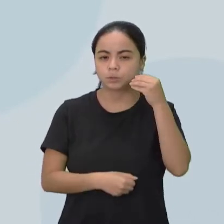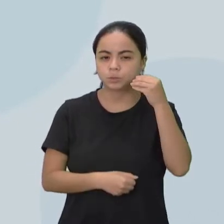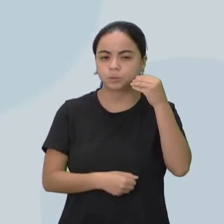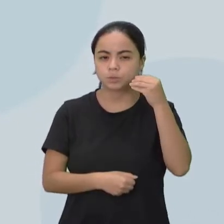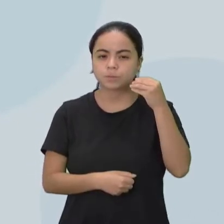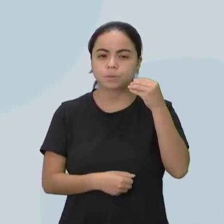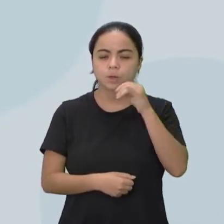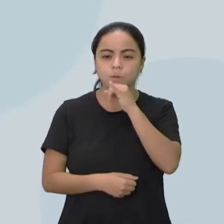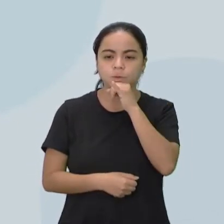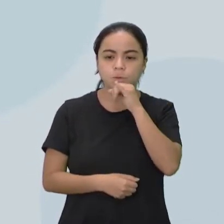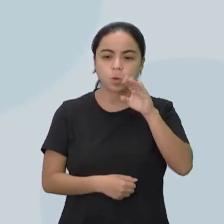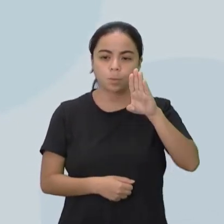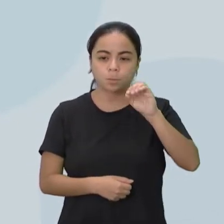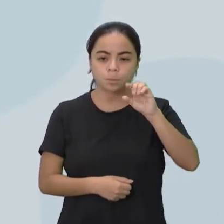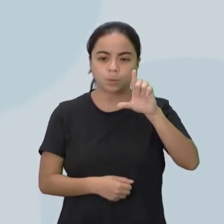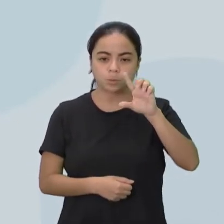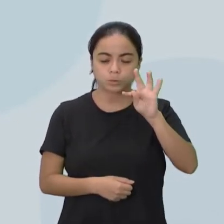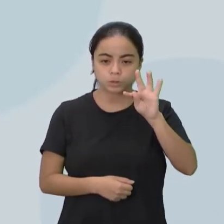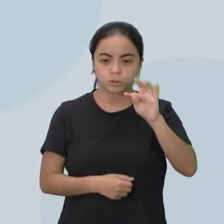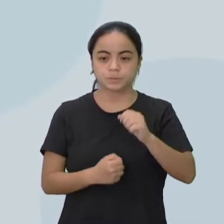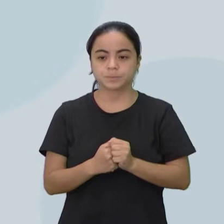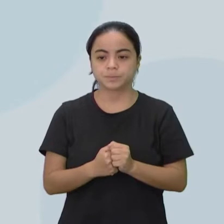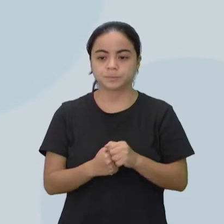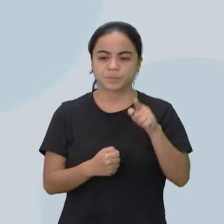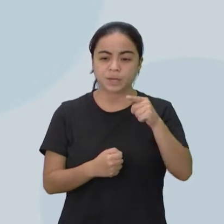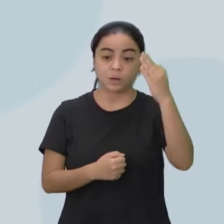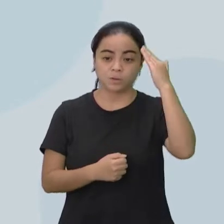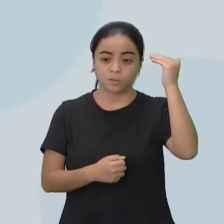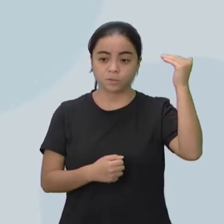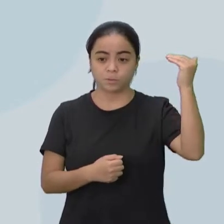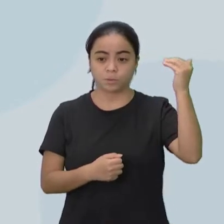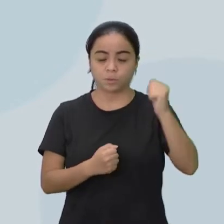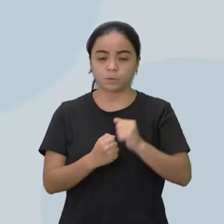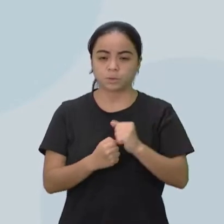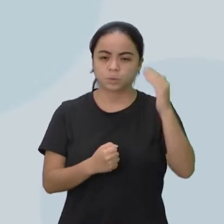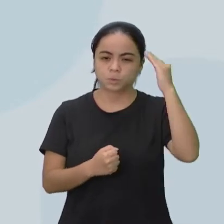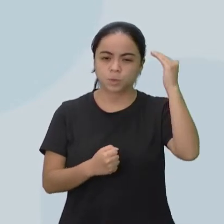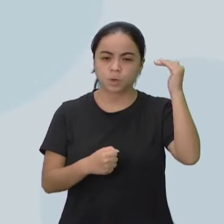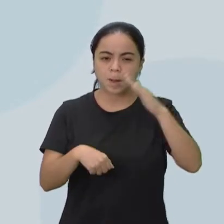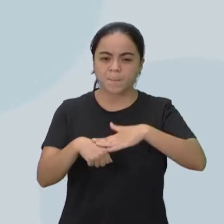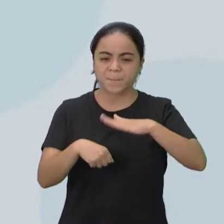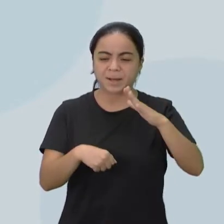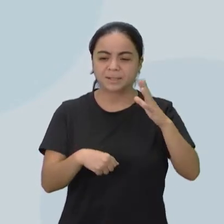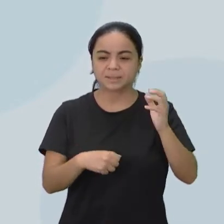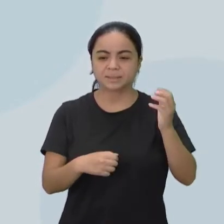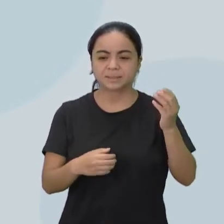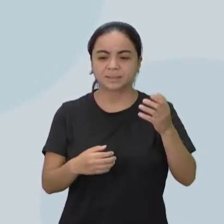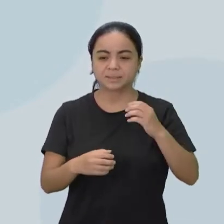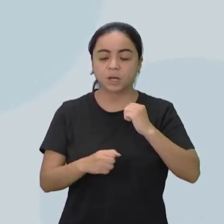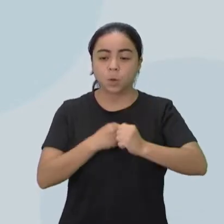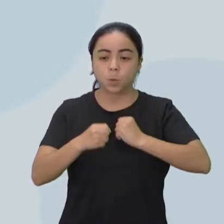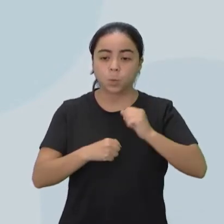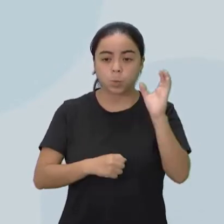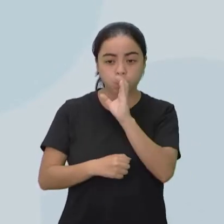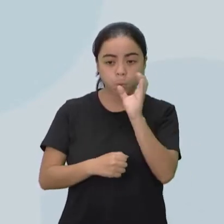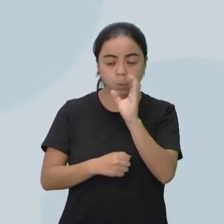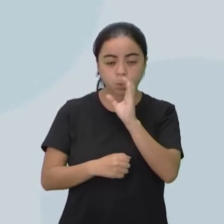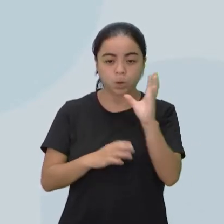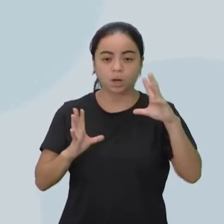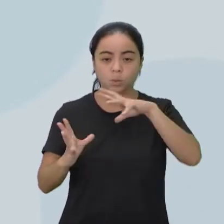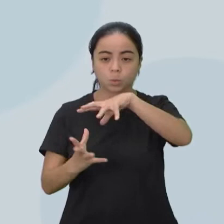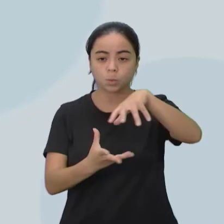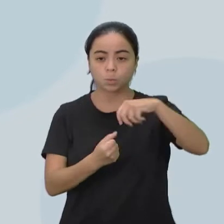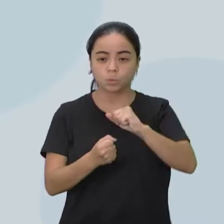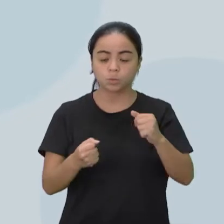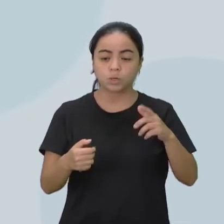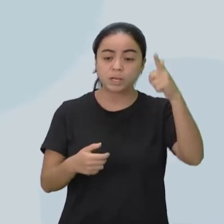o jamaicano Usain Bolt, que ele é famosérrimo aí, conhecido como o homem mais rápido do mundo, que chegou a marcar, olha